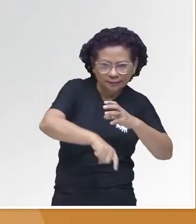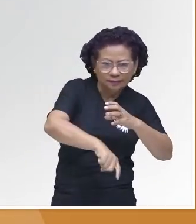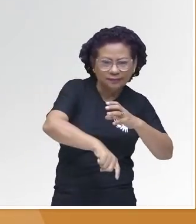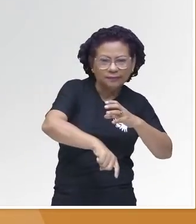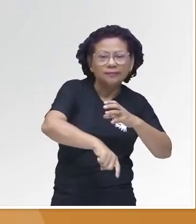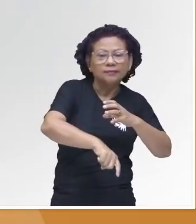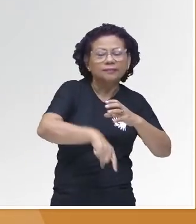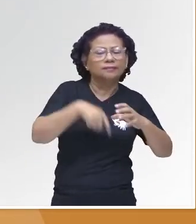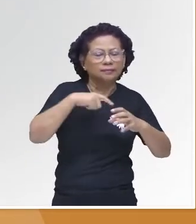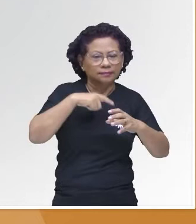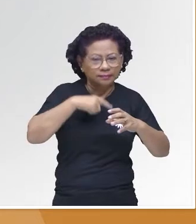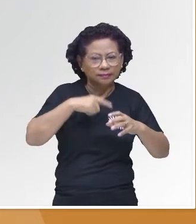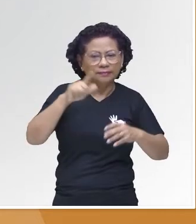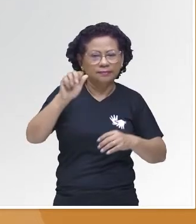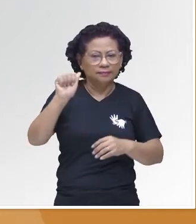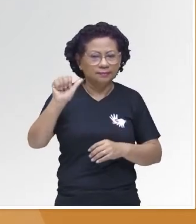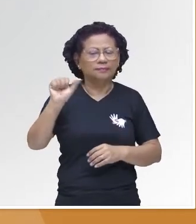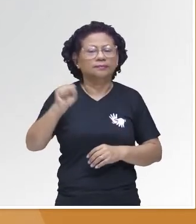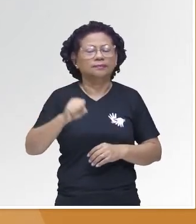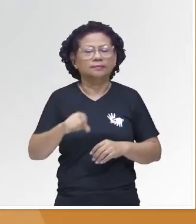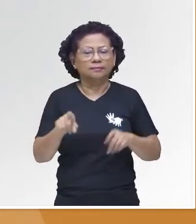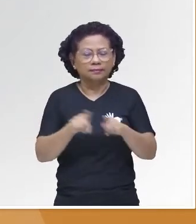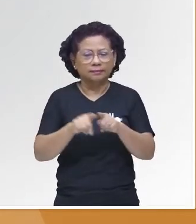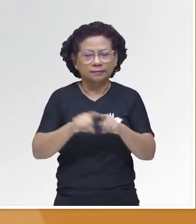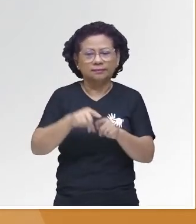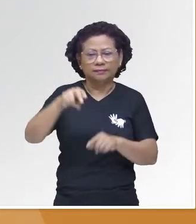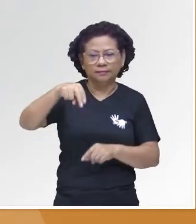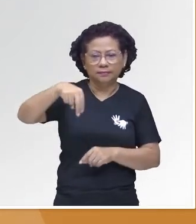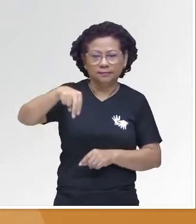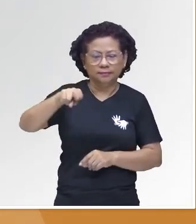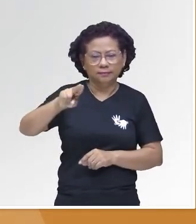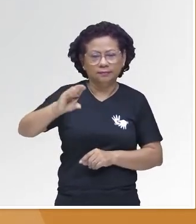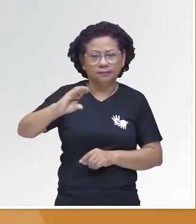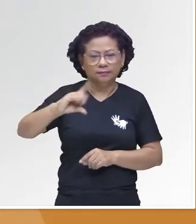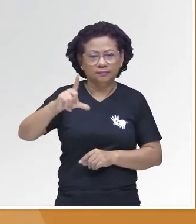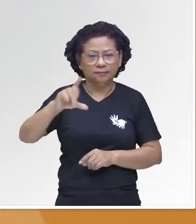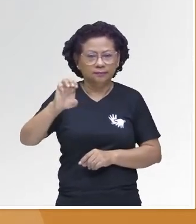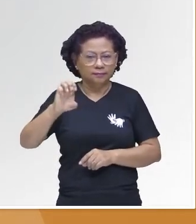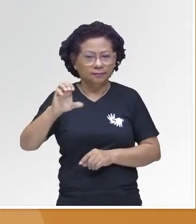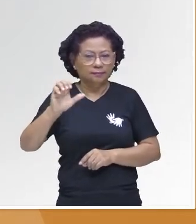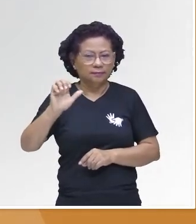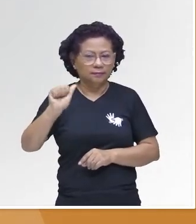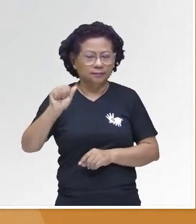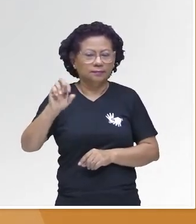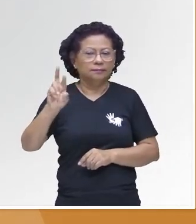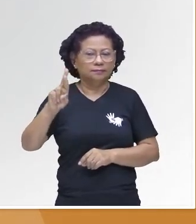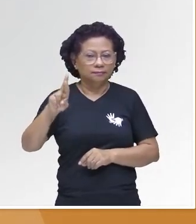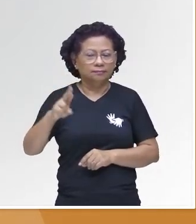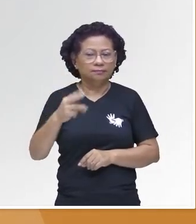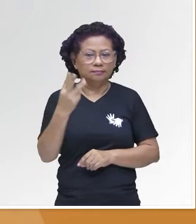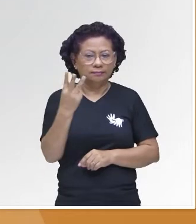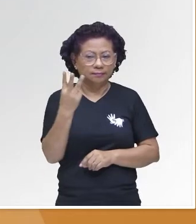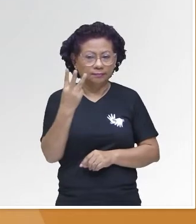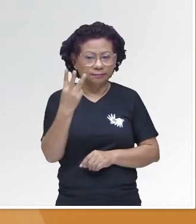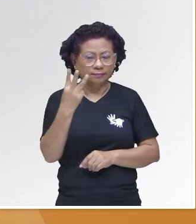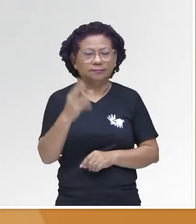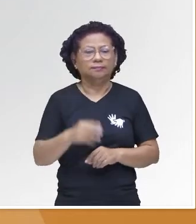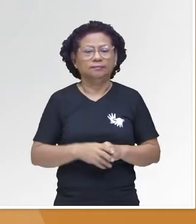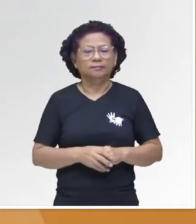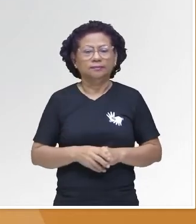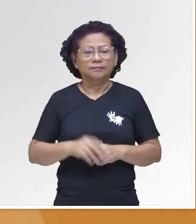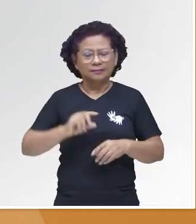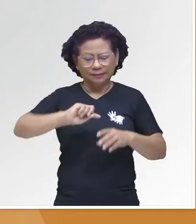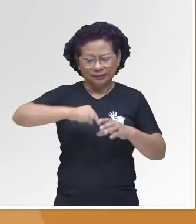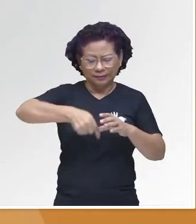tá? Existe em grande quantidade, mas é uma quantidade limitada, porque se ficar nessa utilização sem